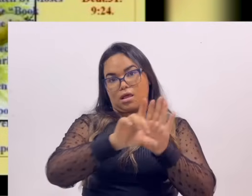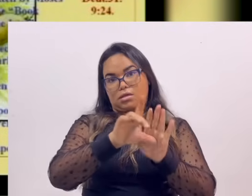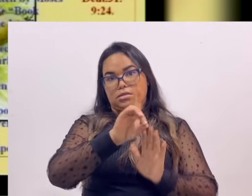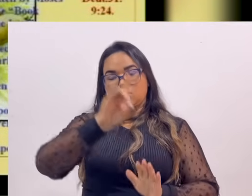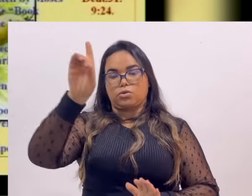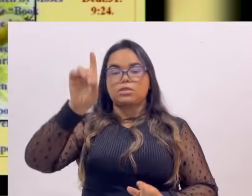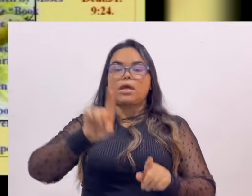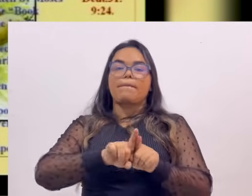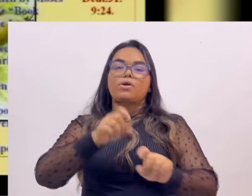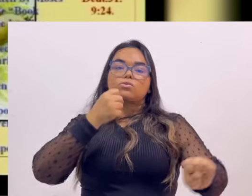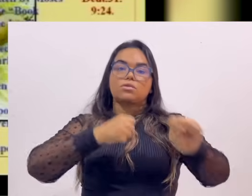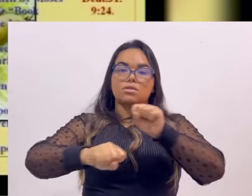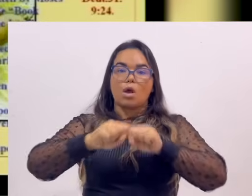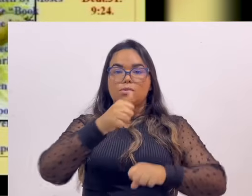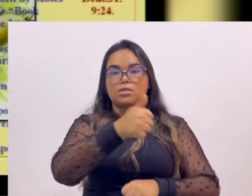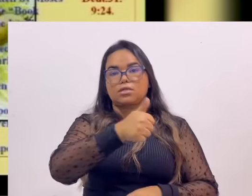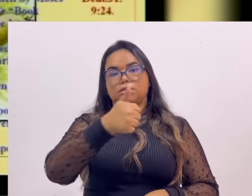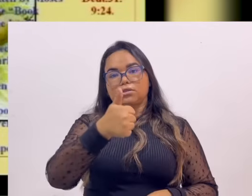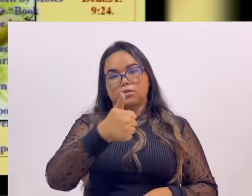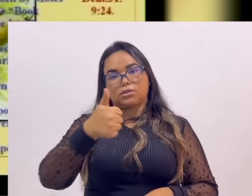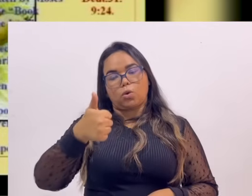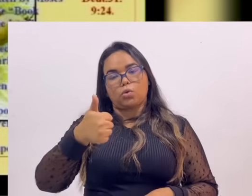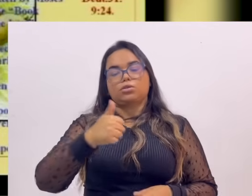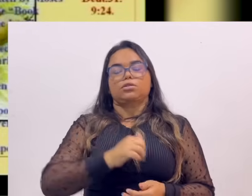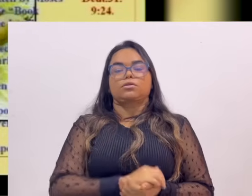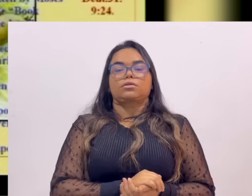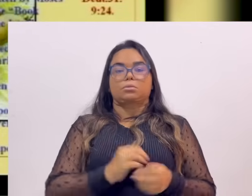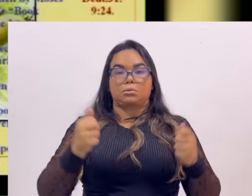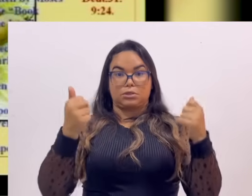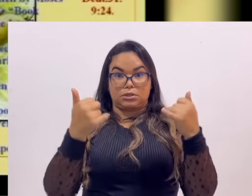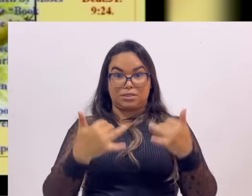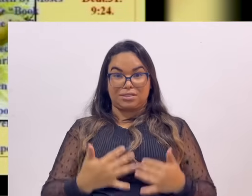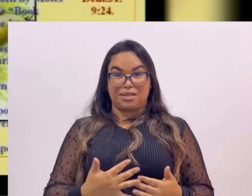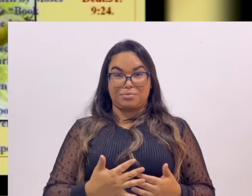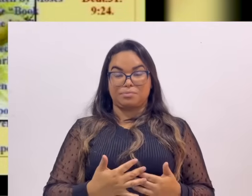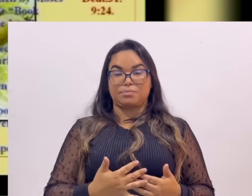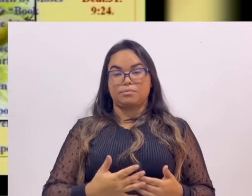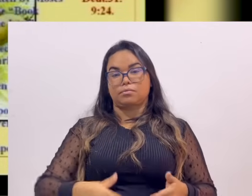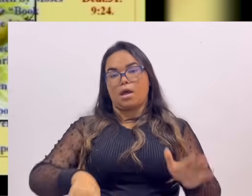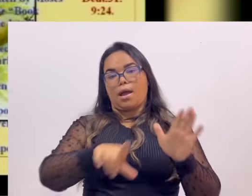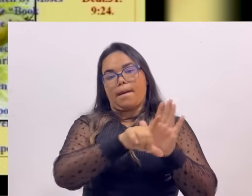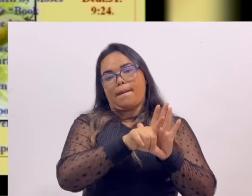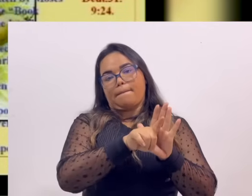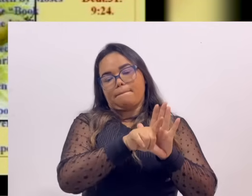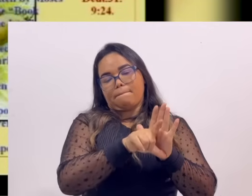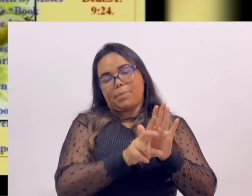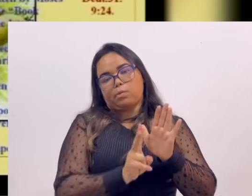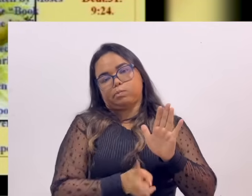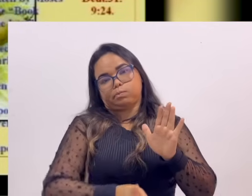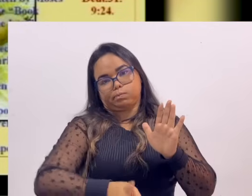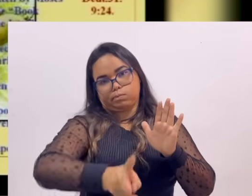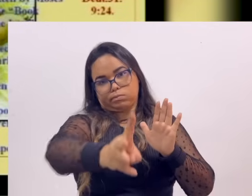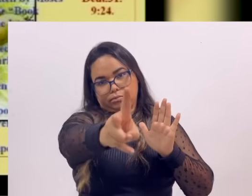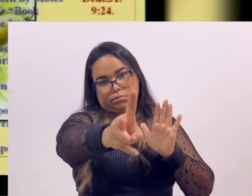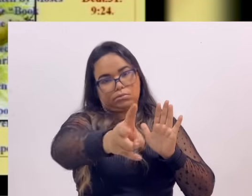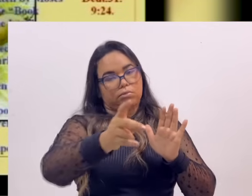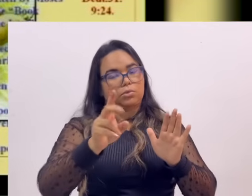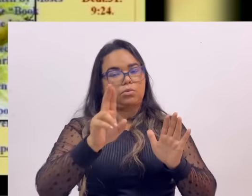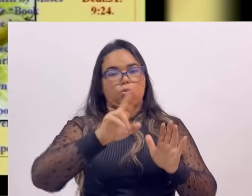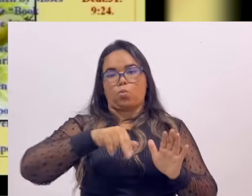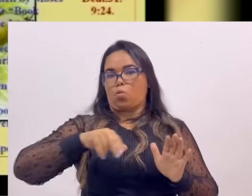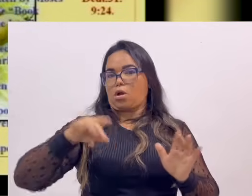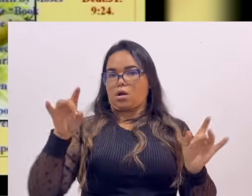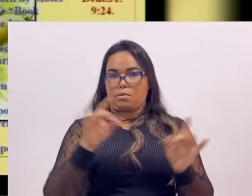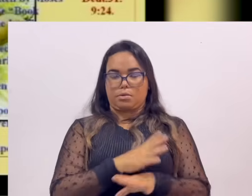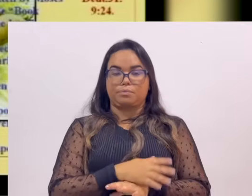Deus. E Salmo 111, versos 7 e 8 diz que permanecem para sempre os mandamentos. Vamos dar